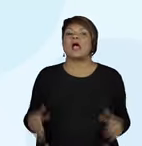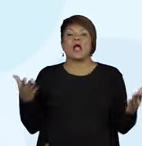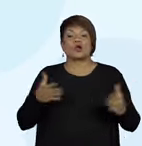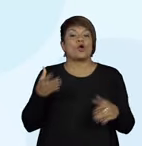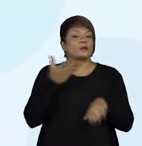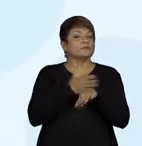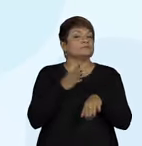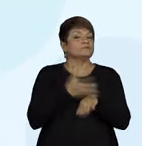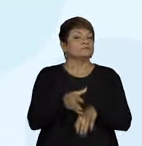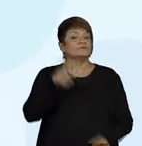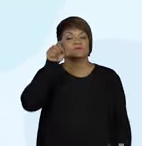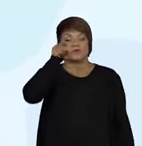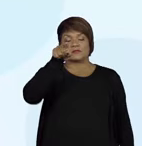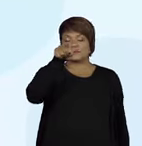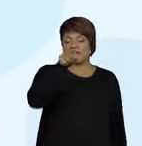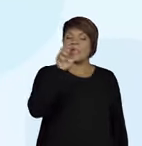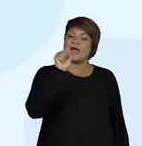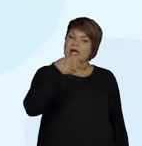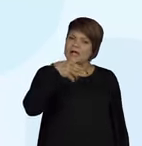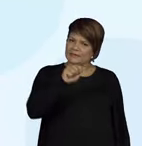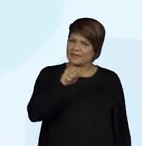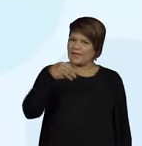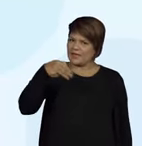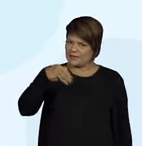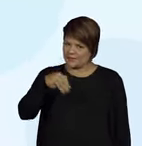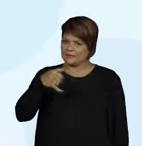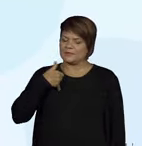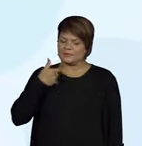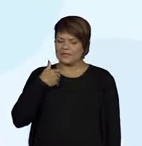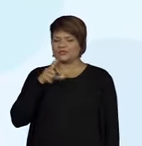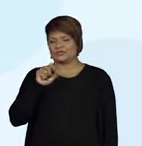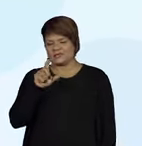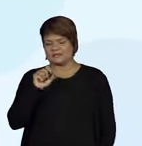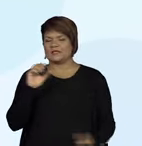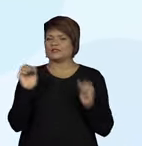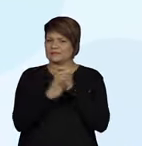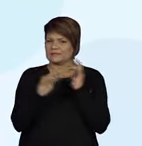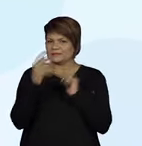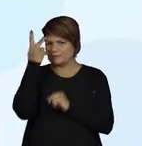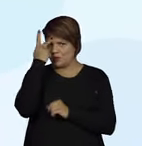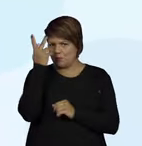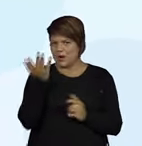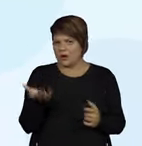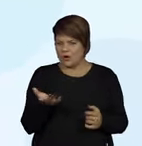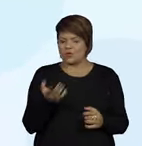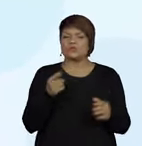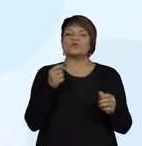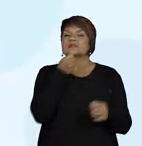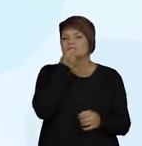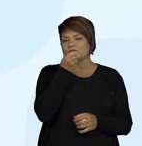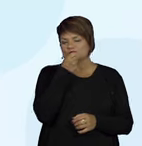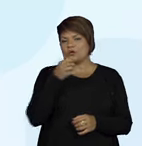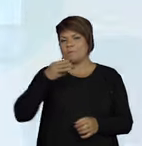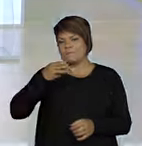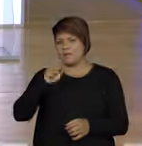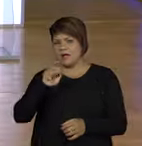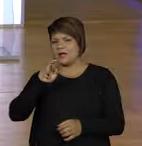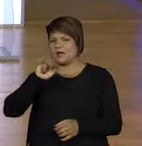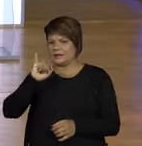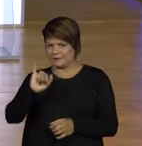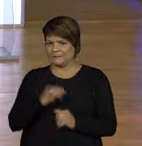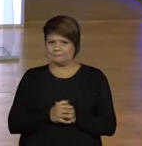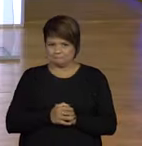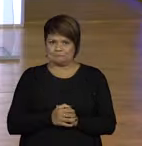de vocês. A Ana M, de 10 anos, lá de São Paulo, entrevistou a Mari Fulfaro do canal